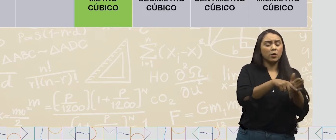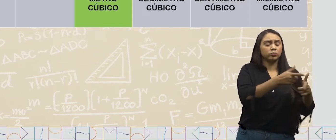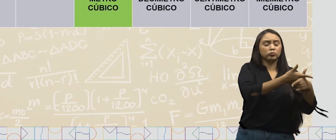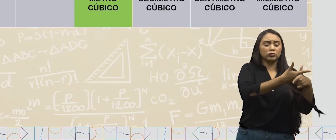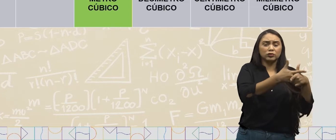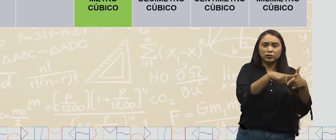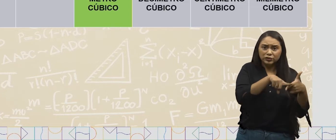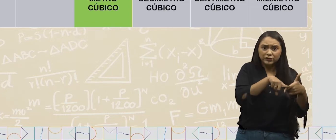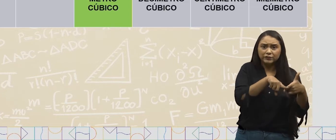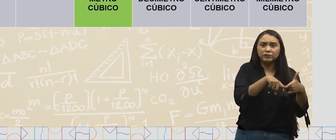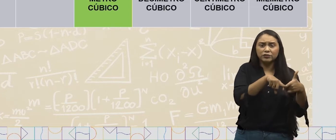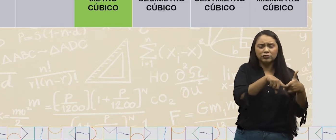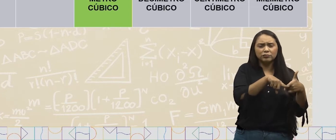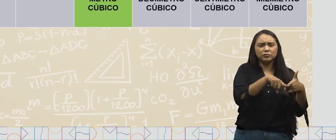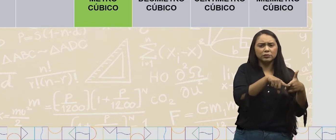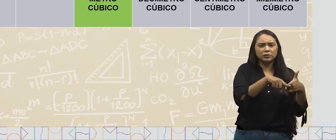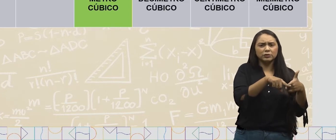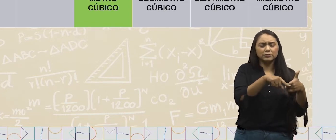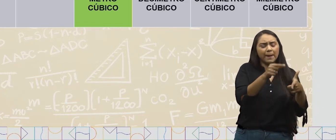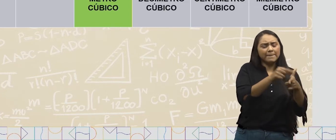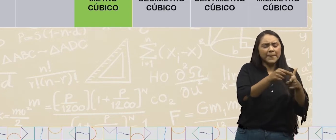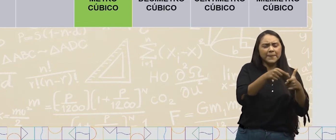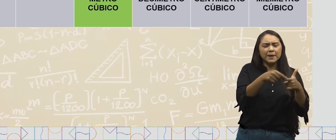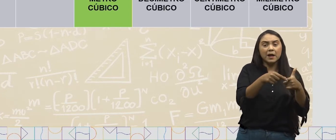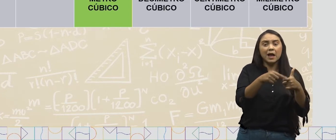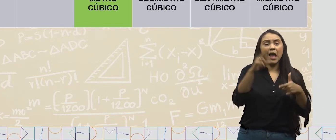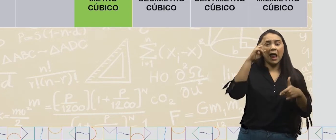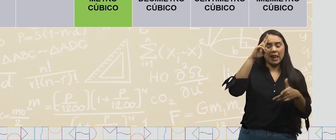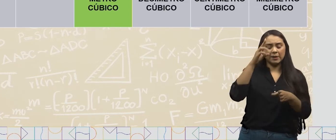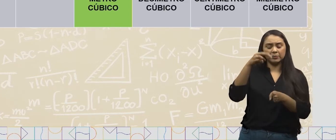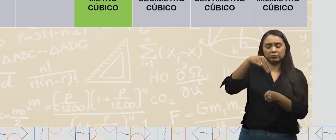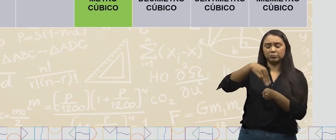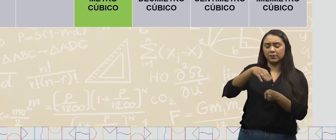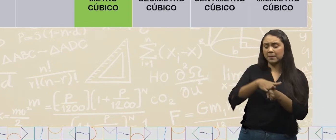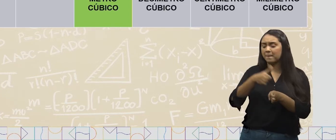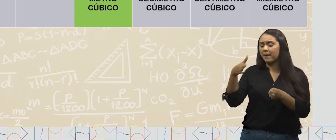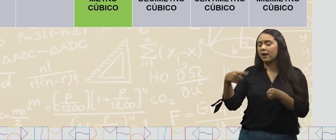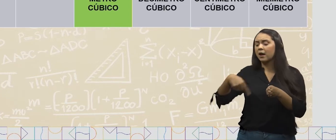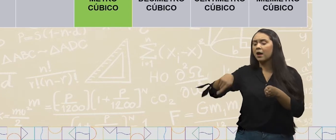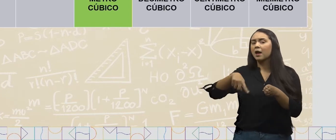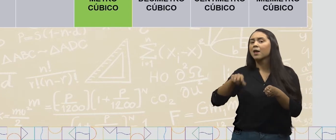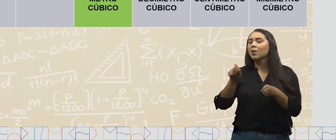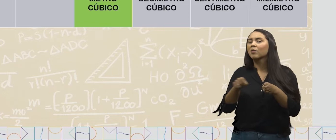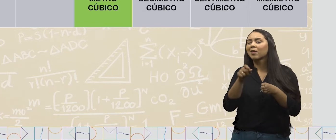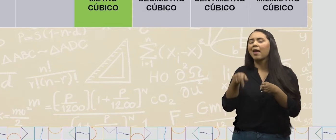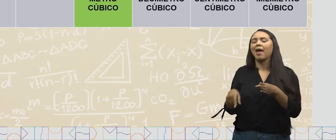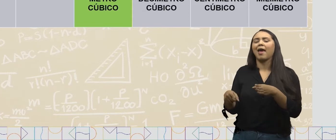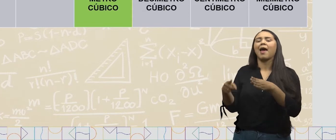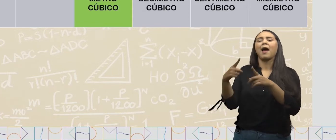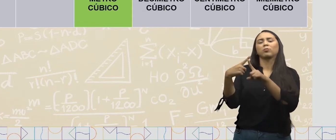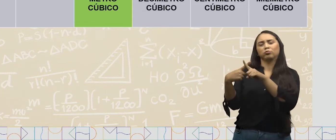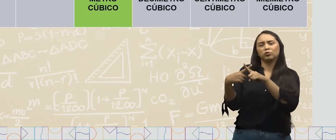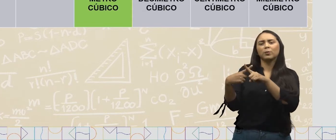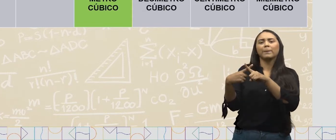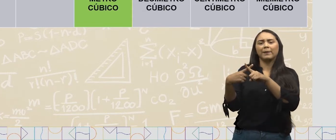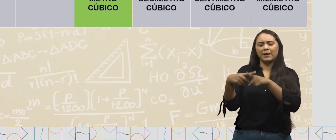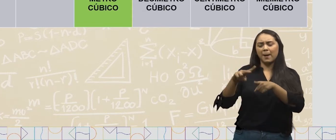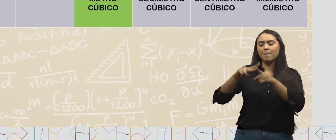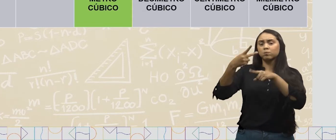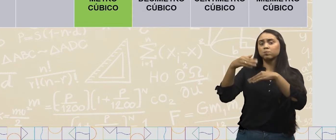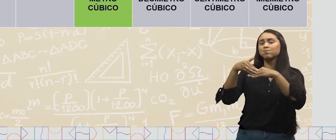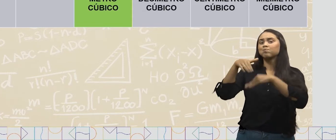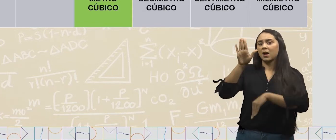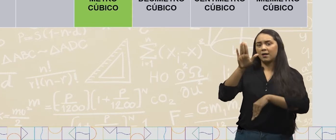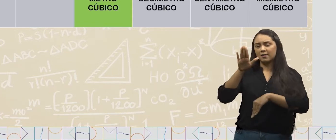o metro cúbico em pequenas partes, os múltiplos multiplicam o metro cúbico, então eles